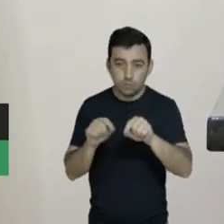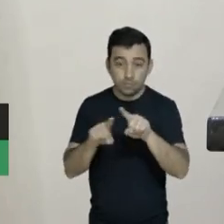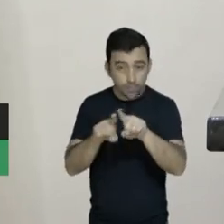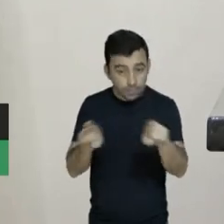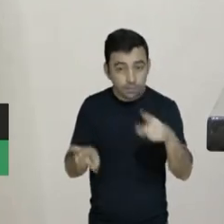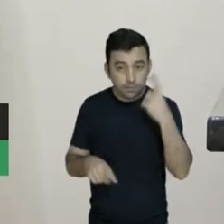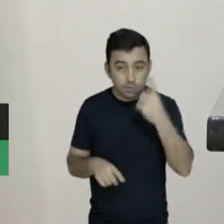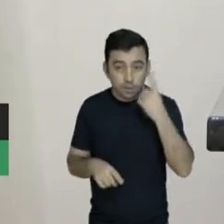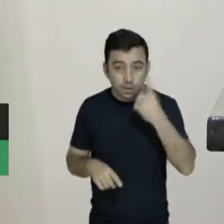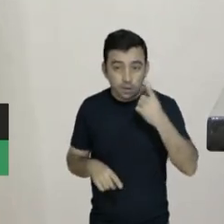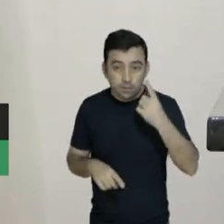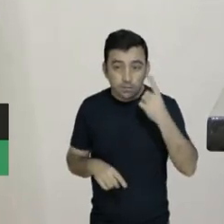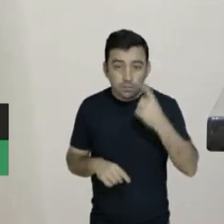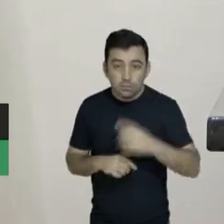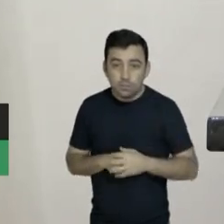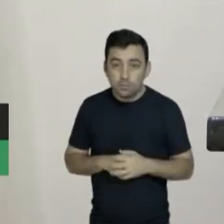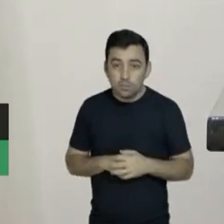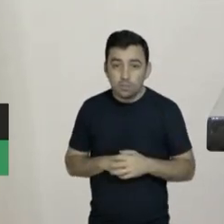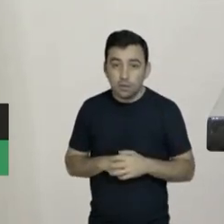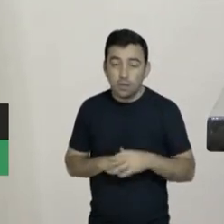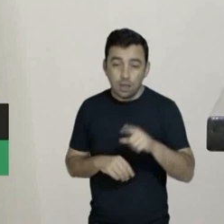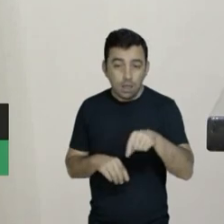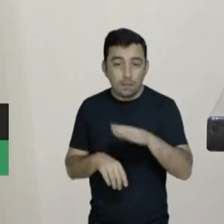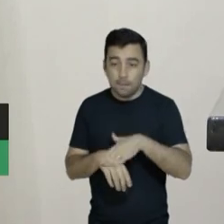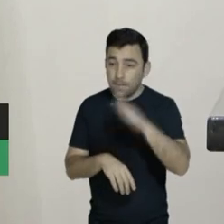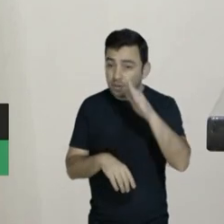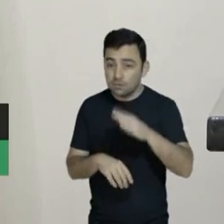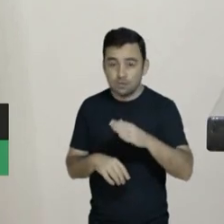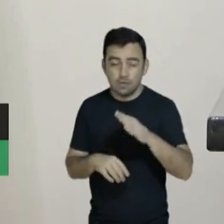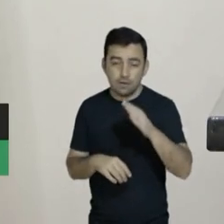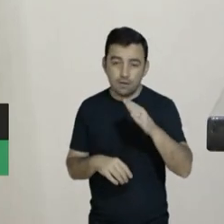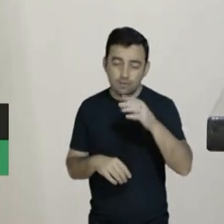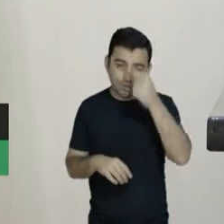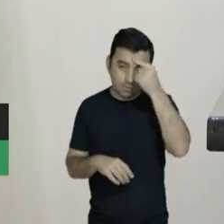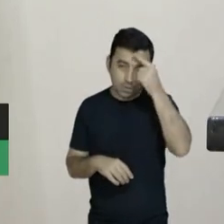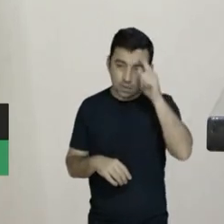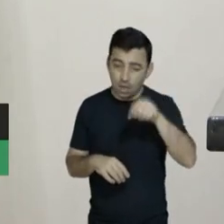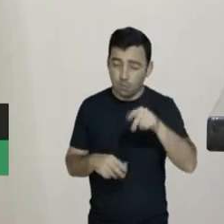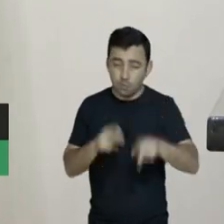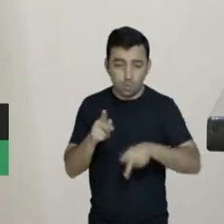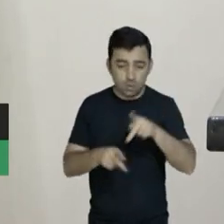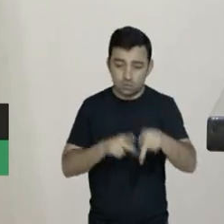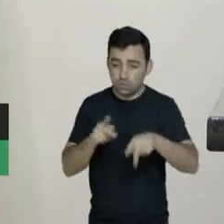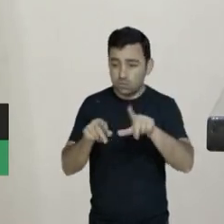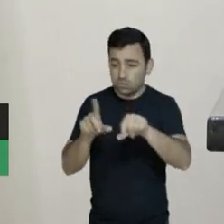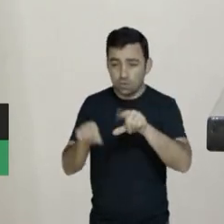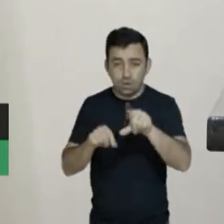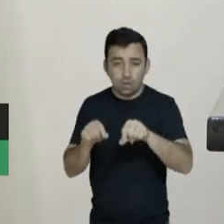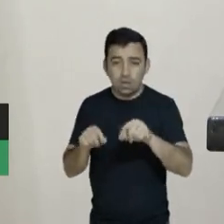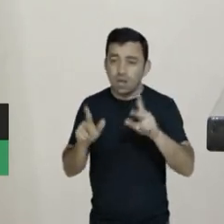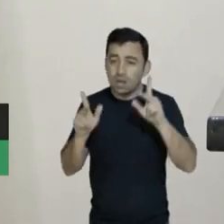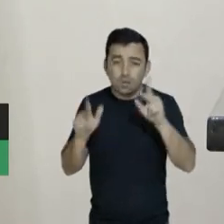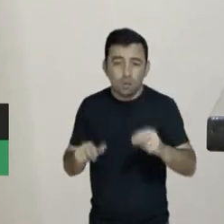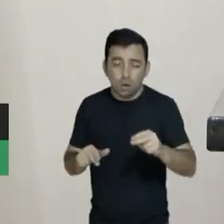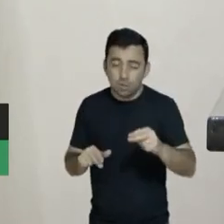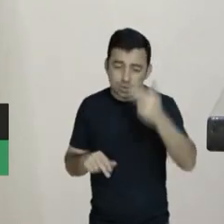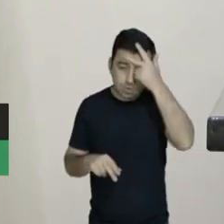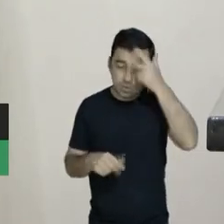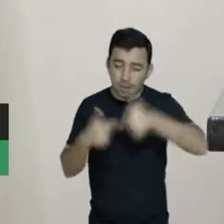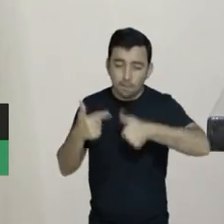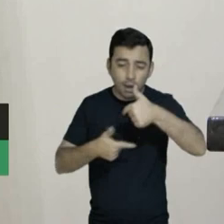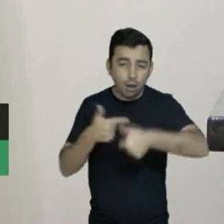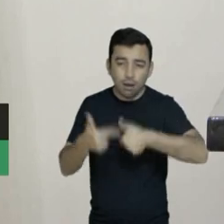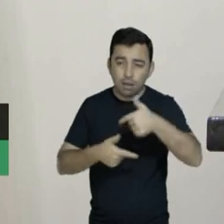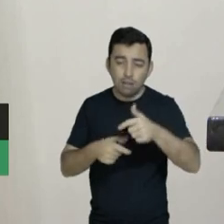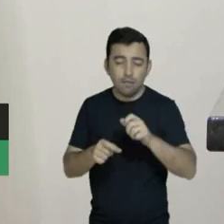deputado não é referendado mais que uma faculdade, é pelo povo que otorgou o direito de estar aqui. A mesma coisa é o corretor de imóveis.